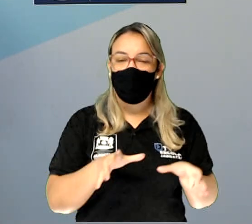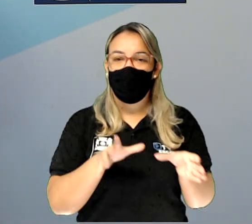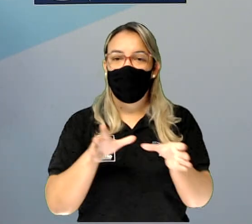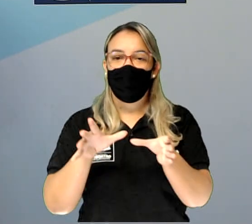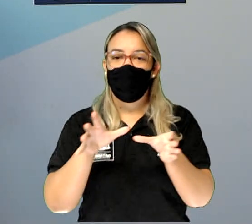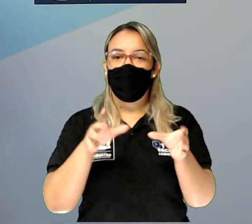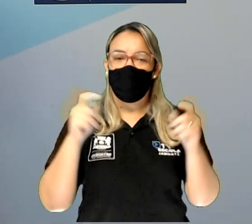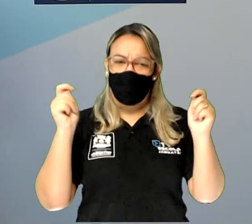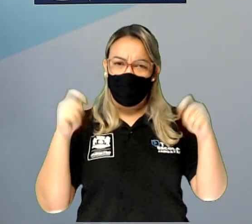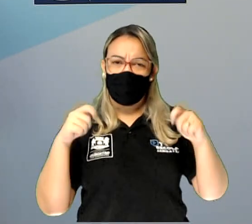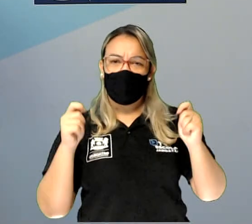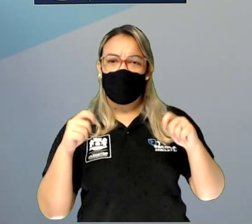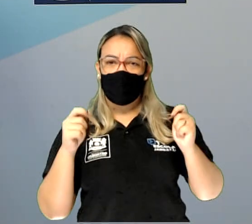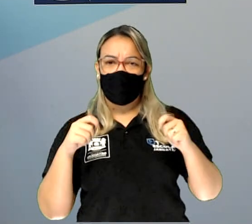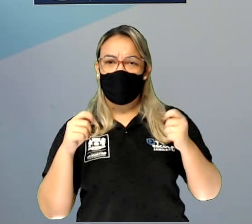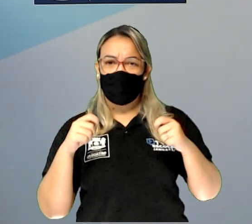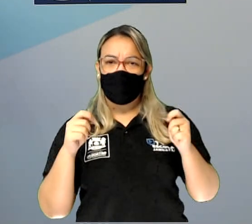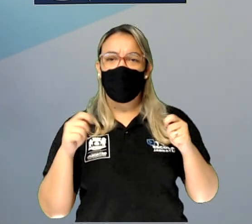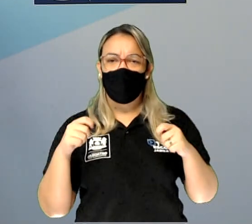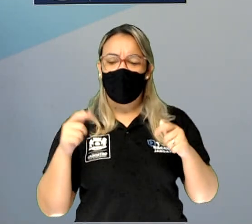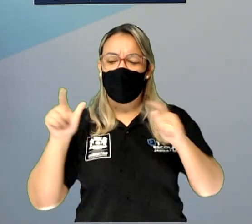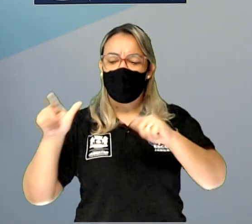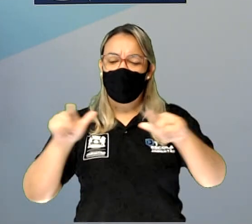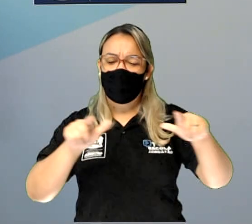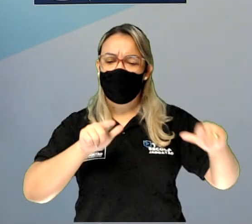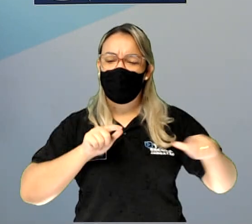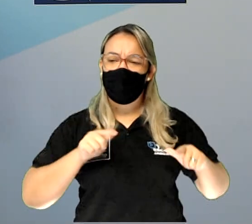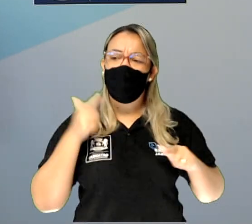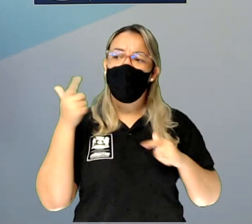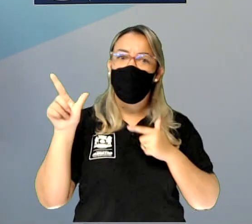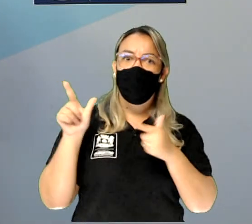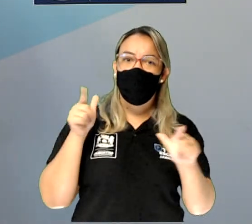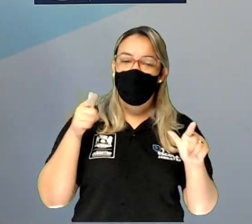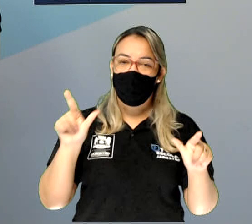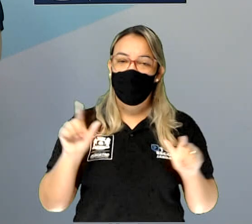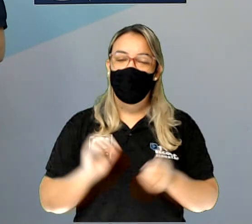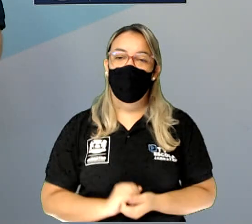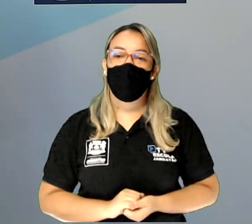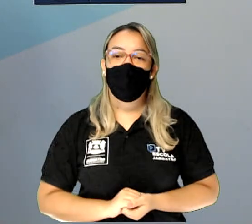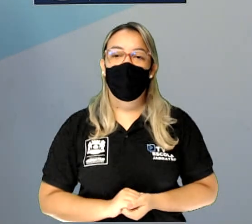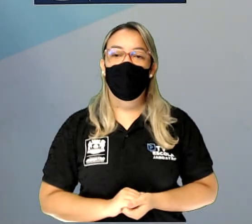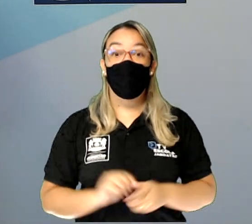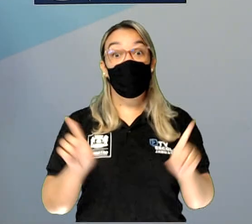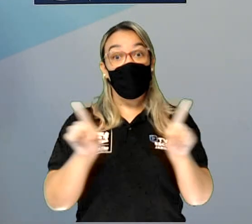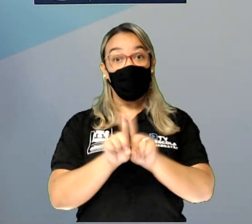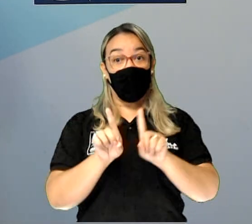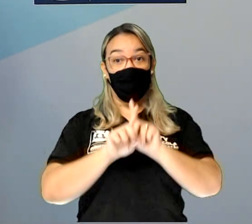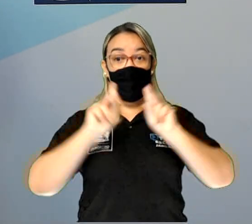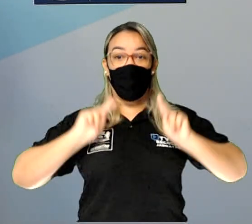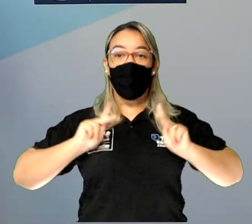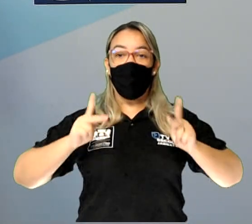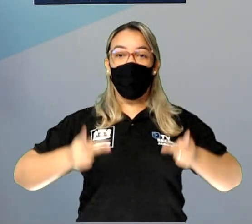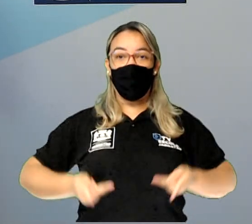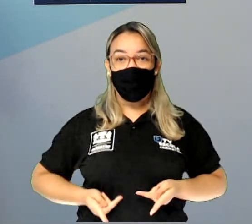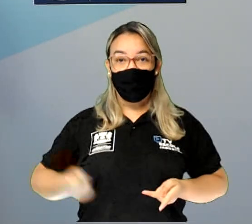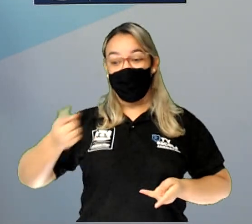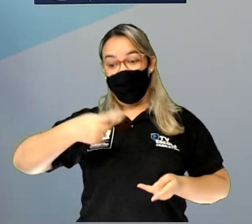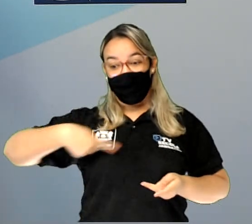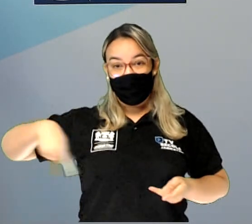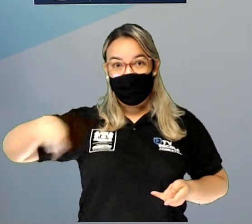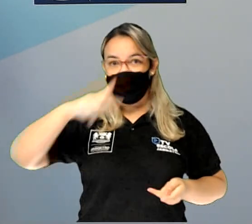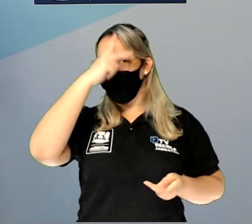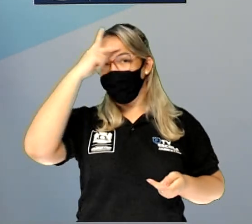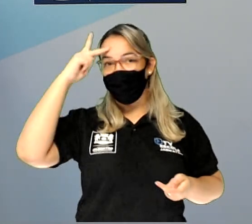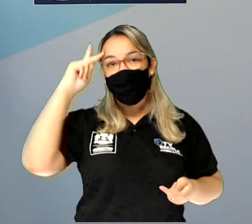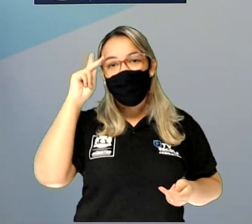de fazer germinar também e levar para outros lugares essas sementes. Os seres humanos, nós,